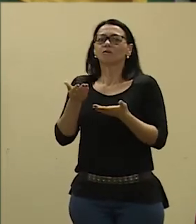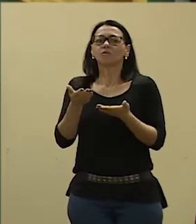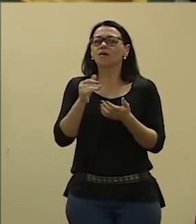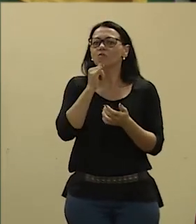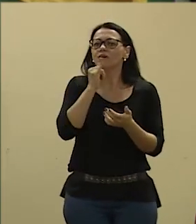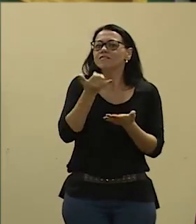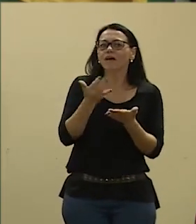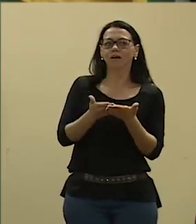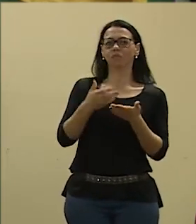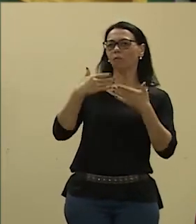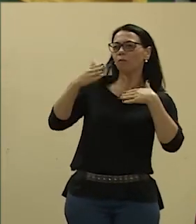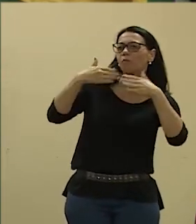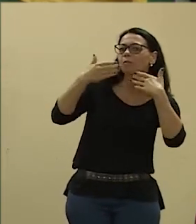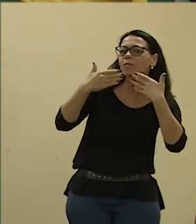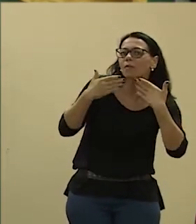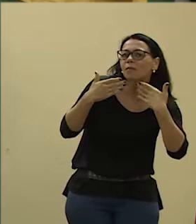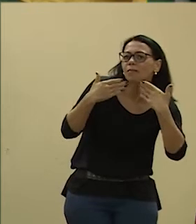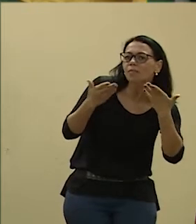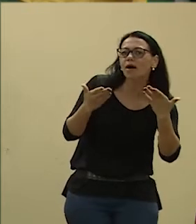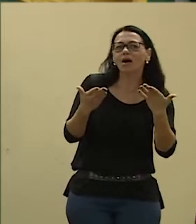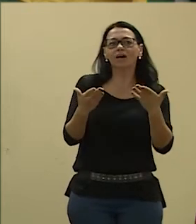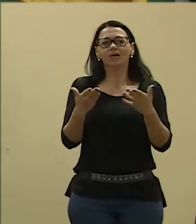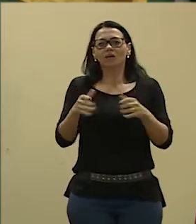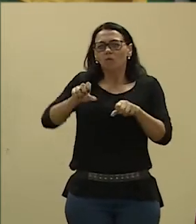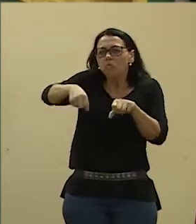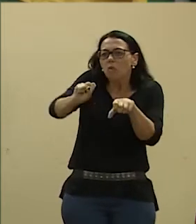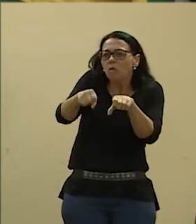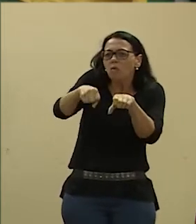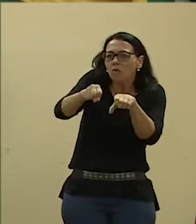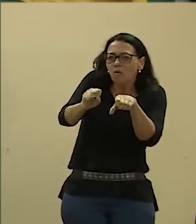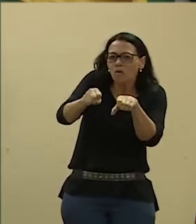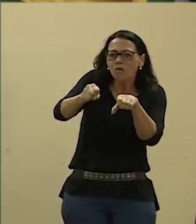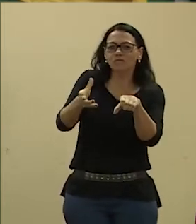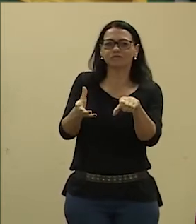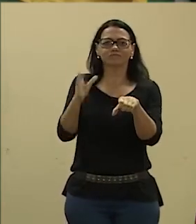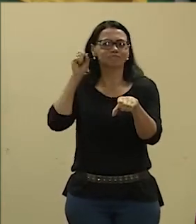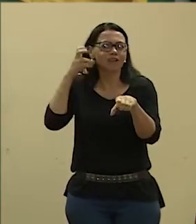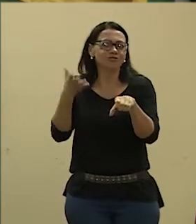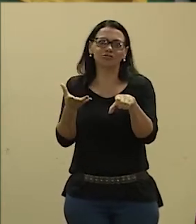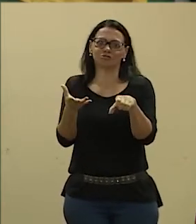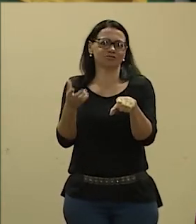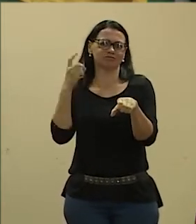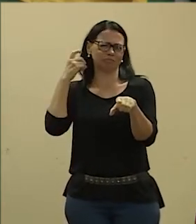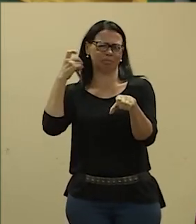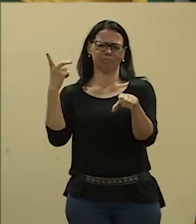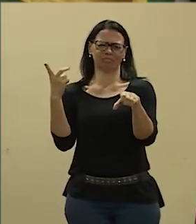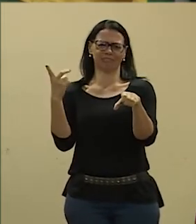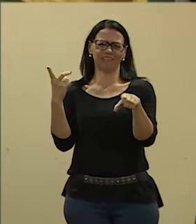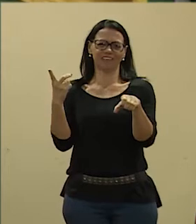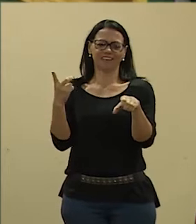néel uma obra no andar de baixo uma moto passando aqui fora então é tem essas questões